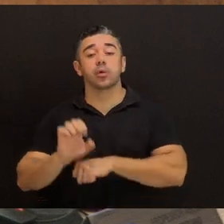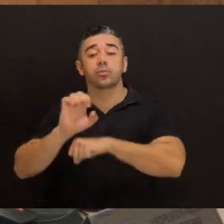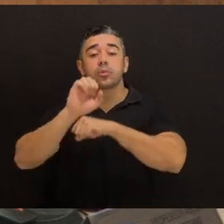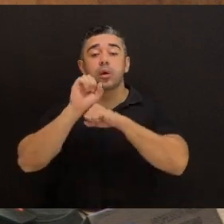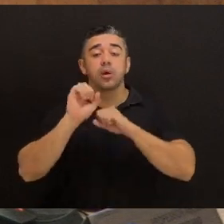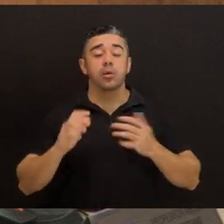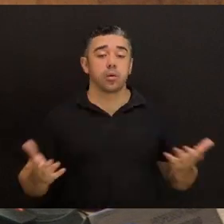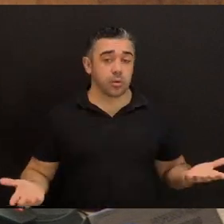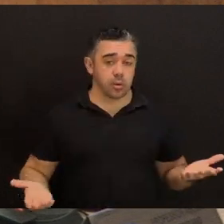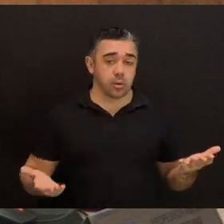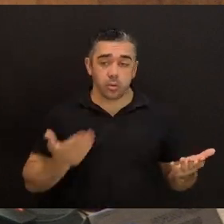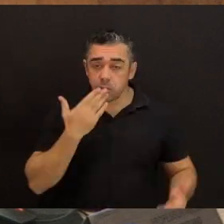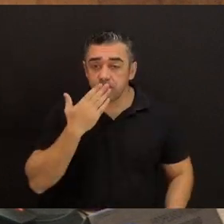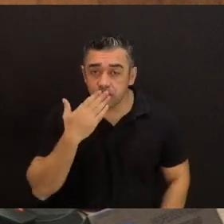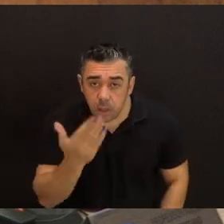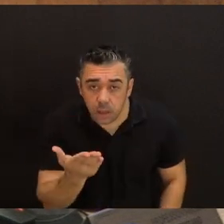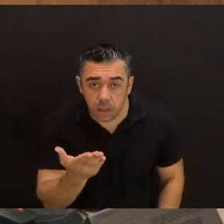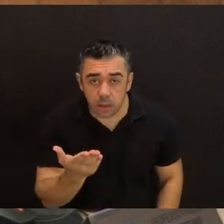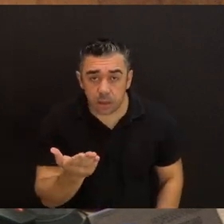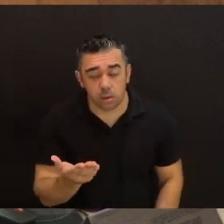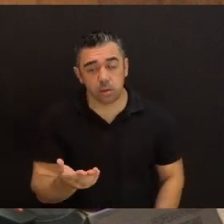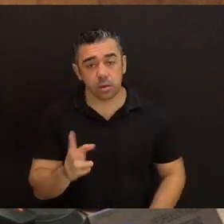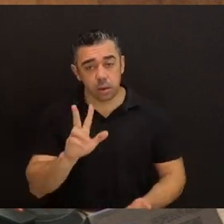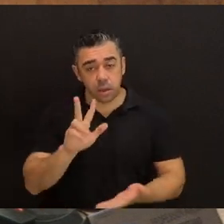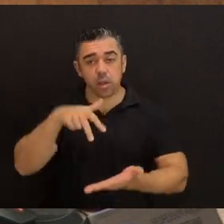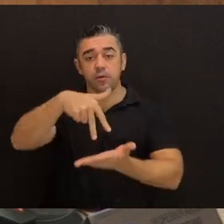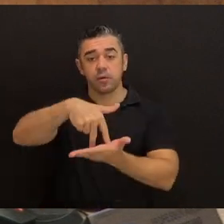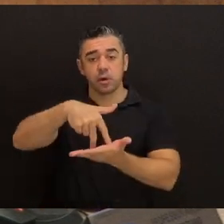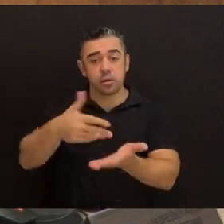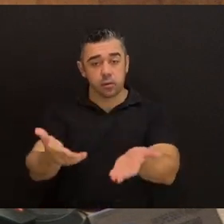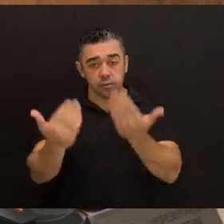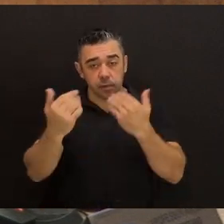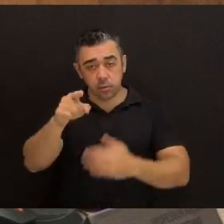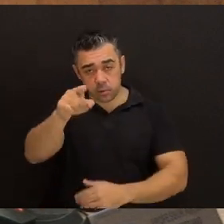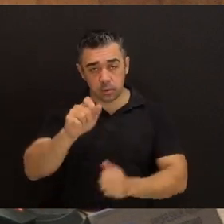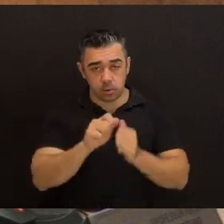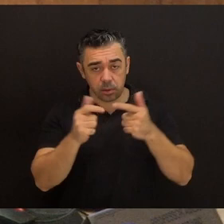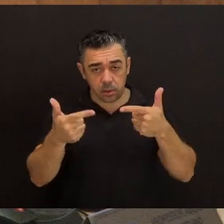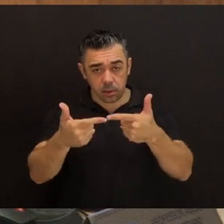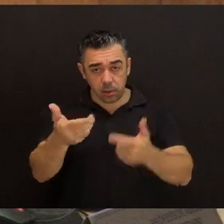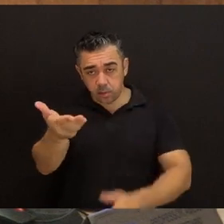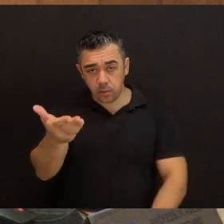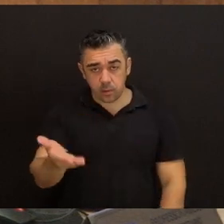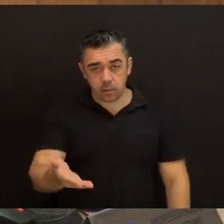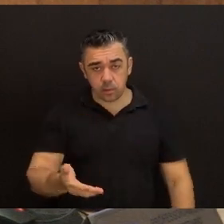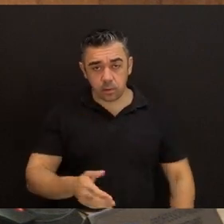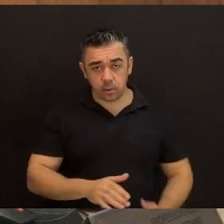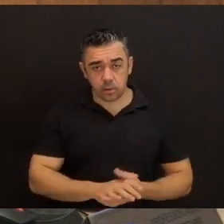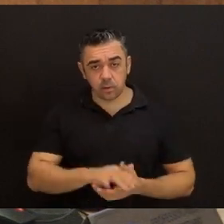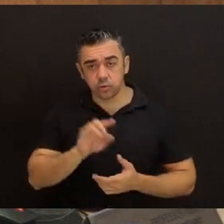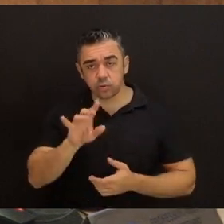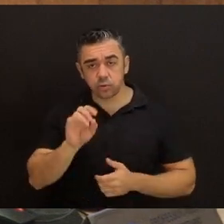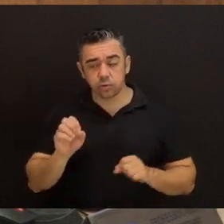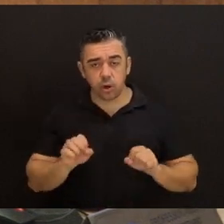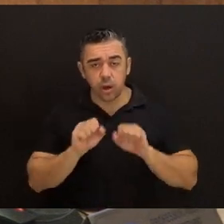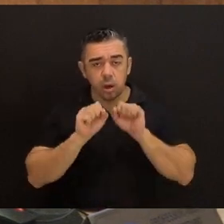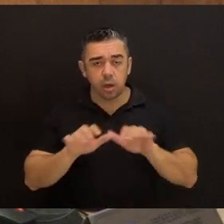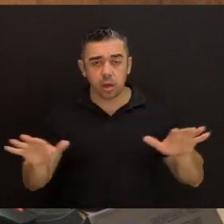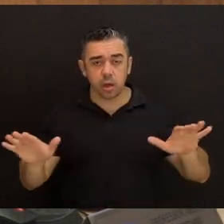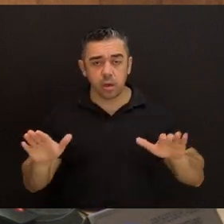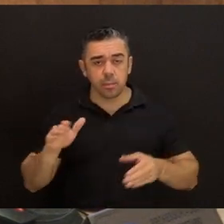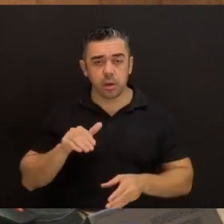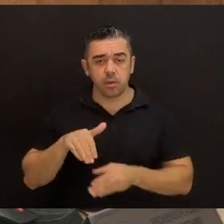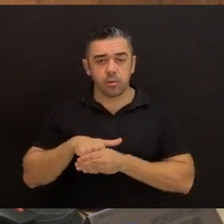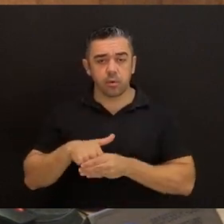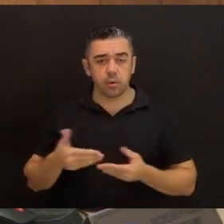senhor levanta na sua cadeira aí rapaz aí na LEP se mexe rapaz Ou você só sabe fazer campanha eleitoral